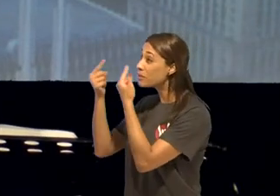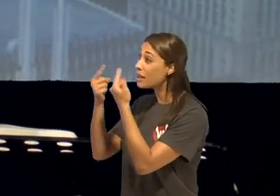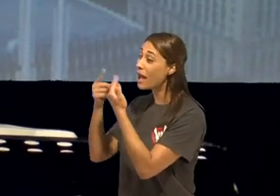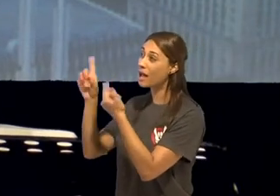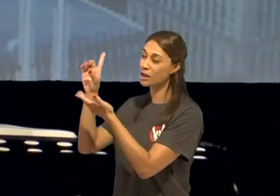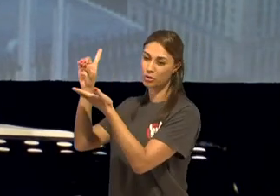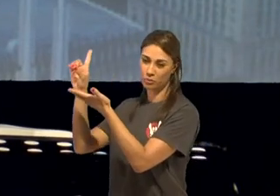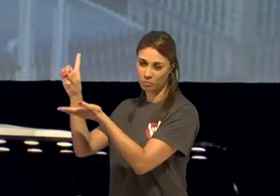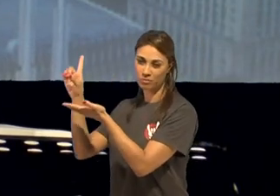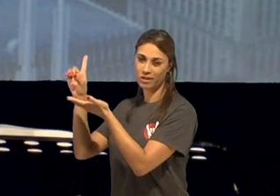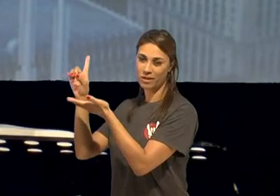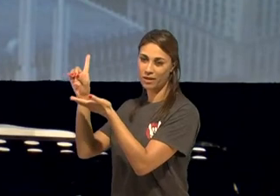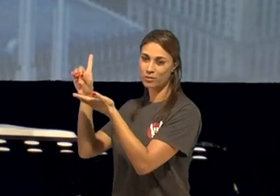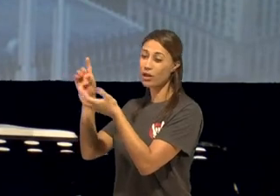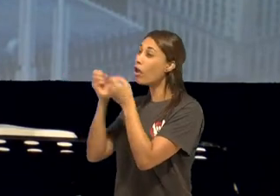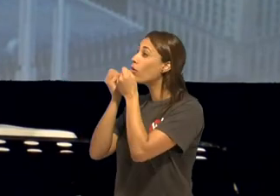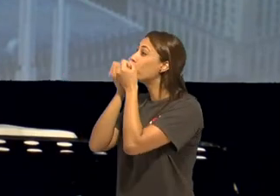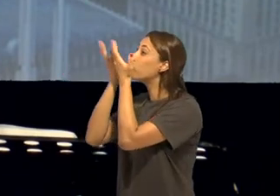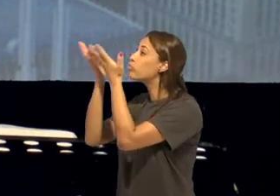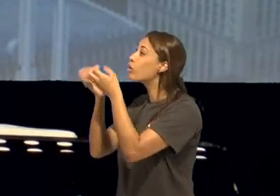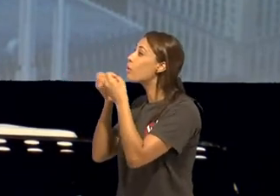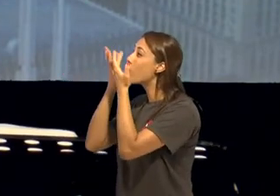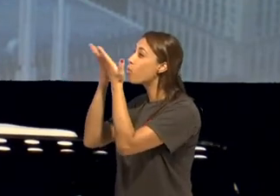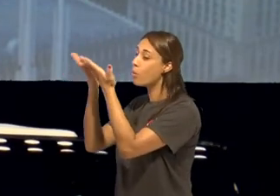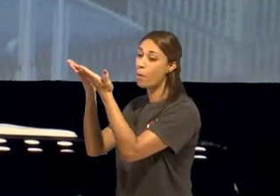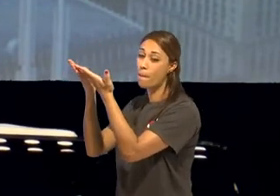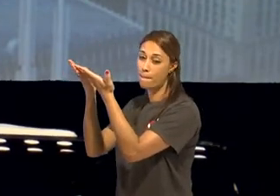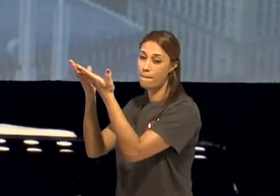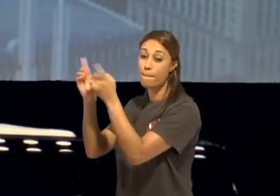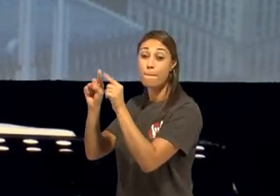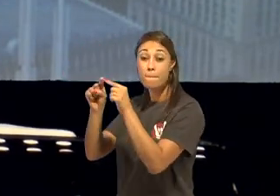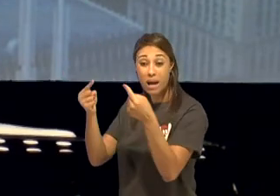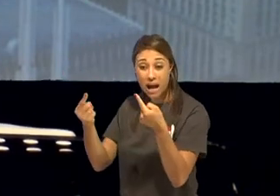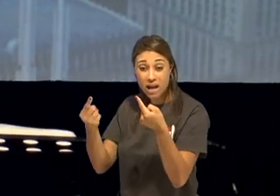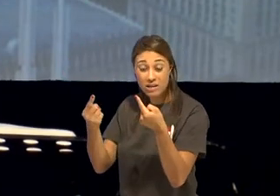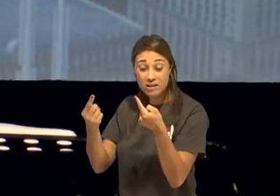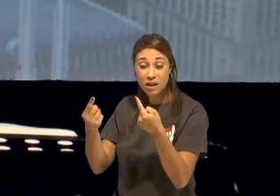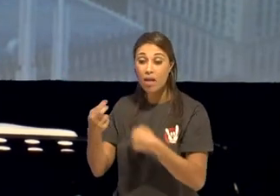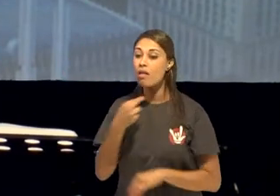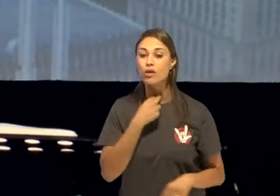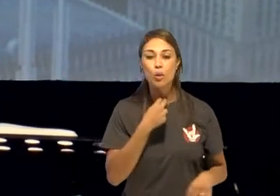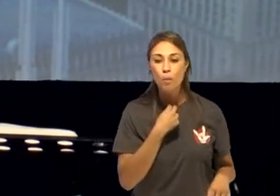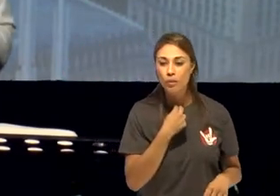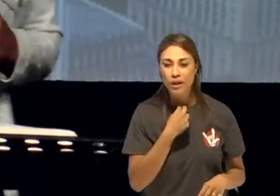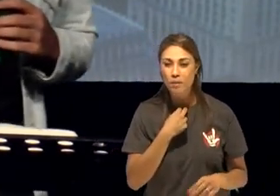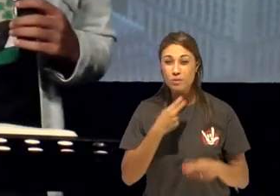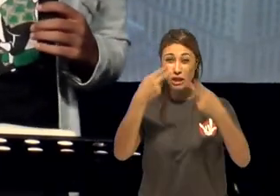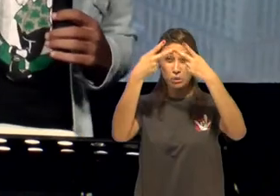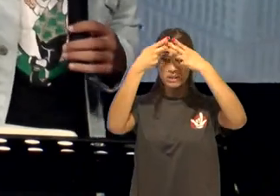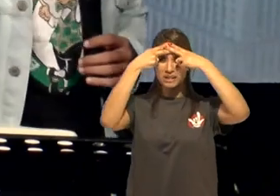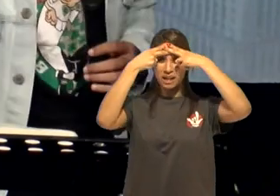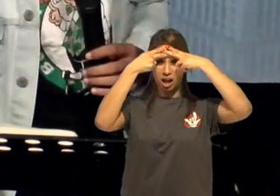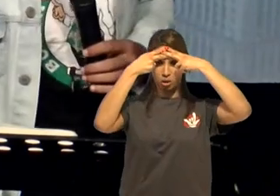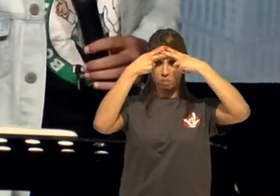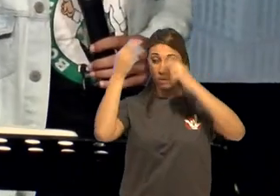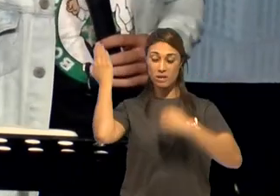passado te impeça hoje, meu irmão. Não deixe. E eu falo isso de mim